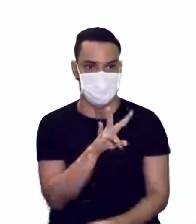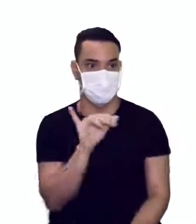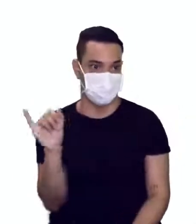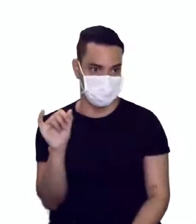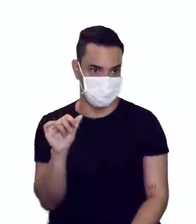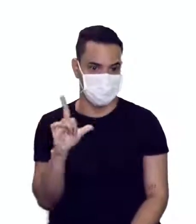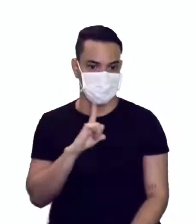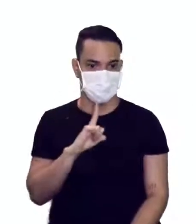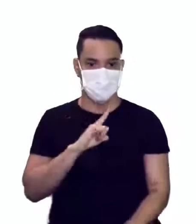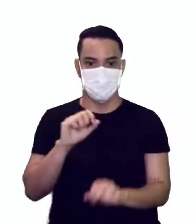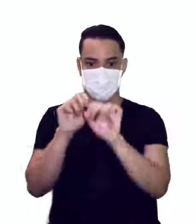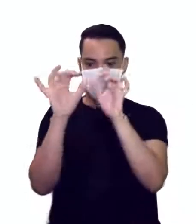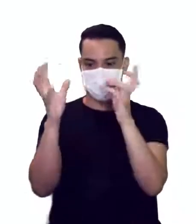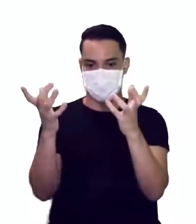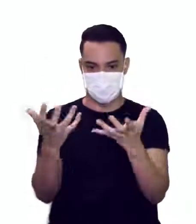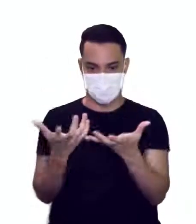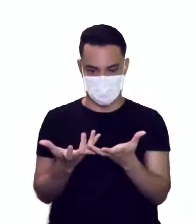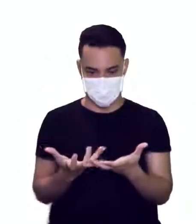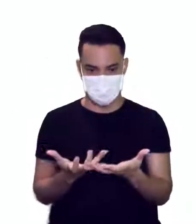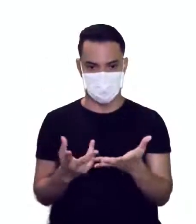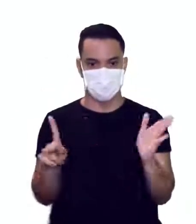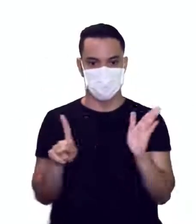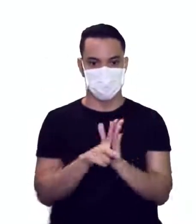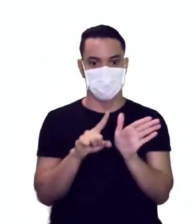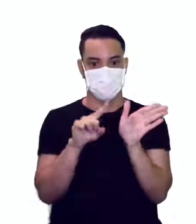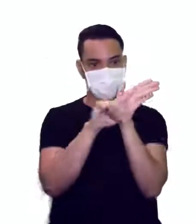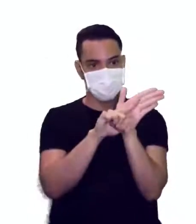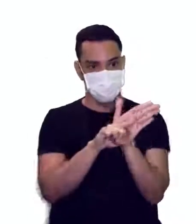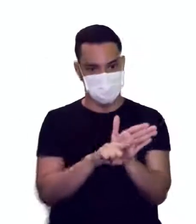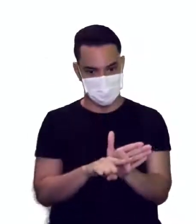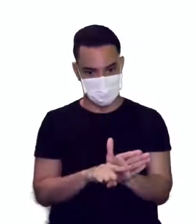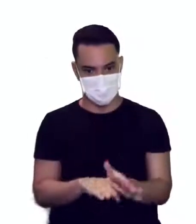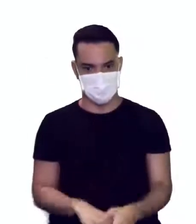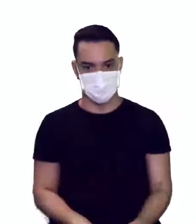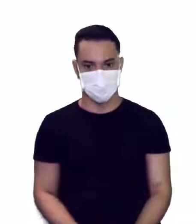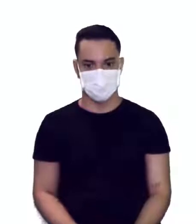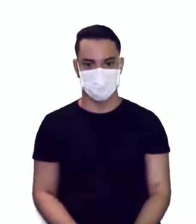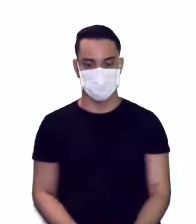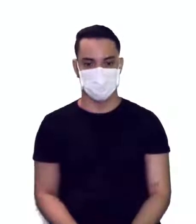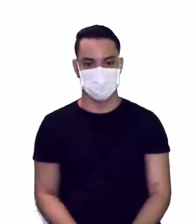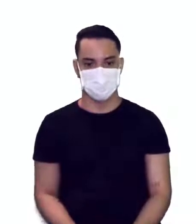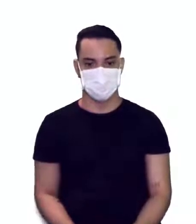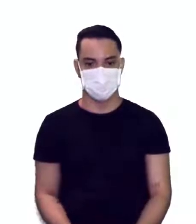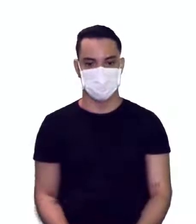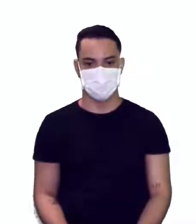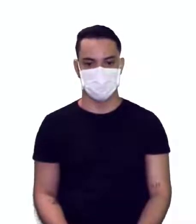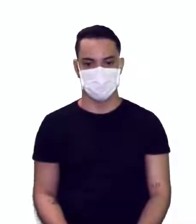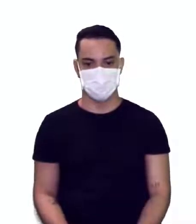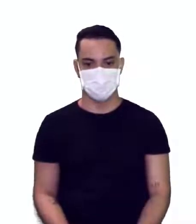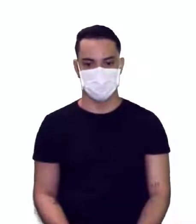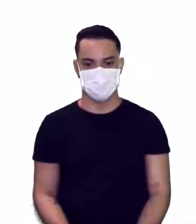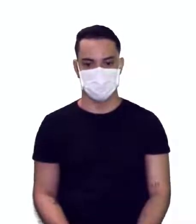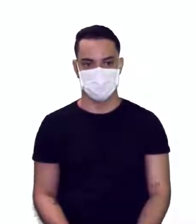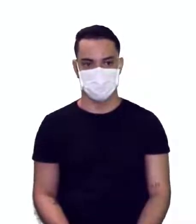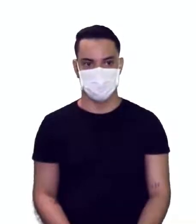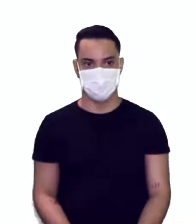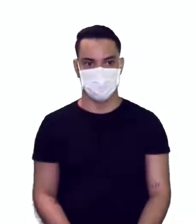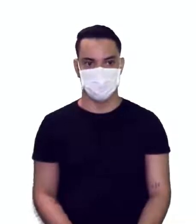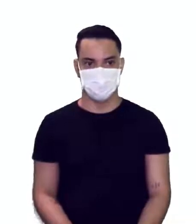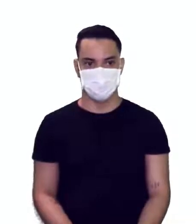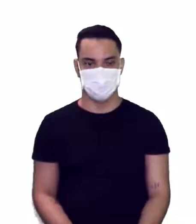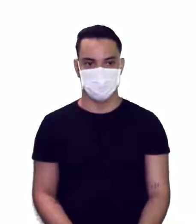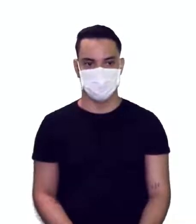com a extremidade com cargas negativas, ok? O que vai acontecer? Ao mesmo tempo